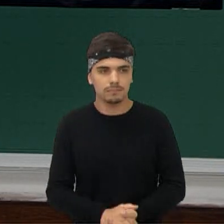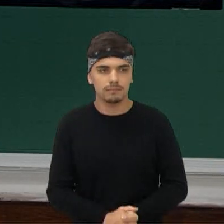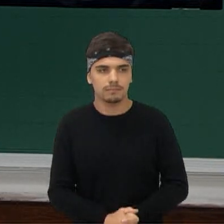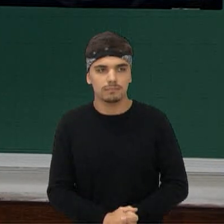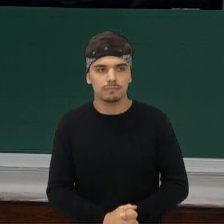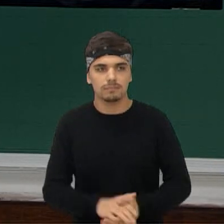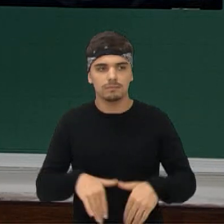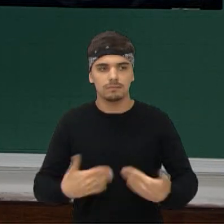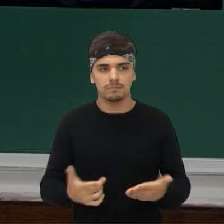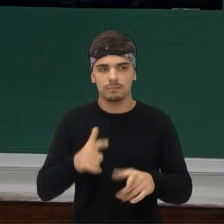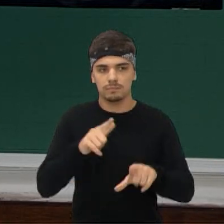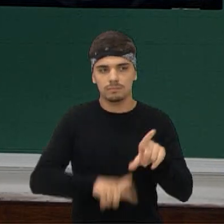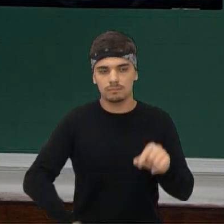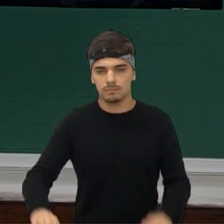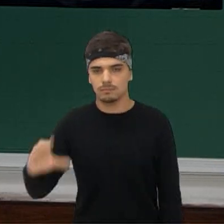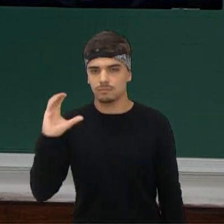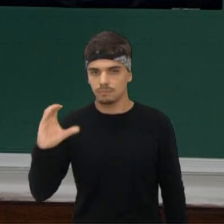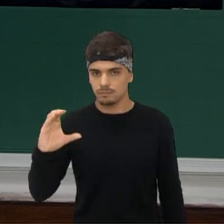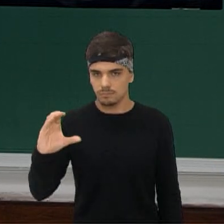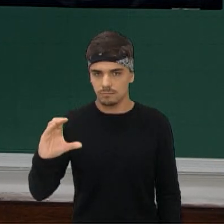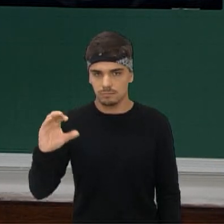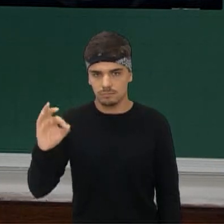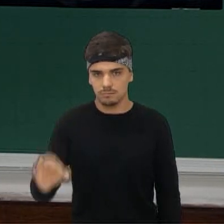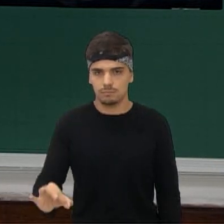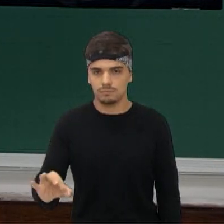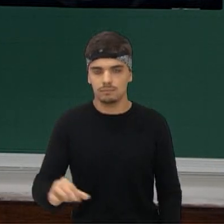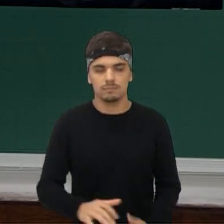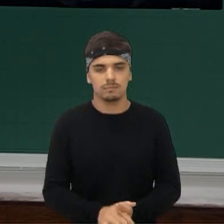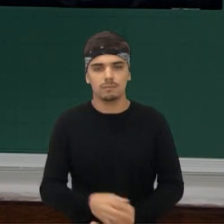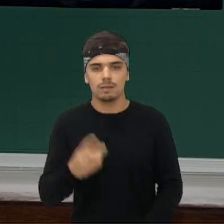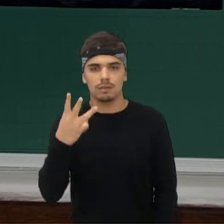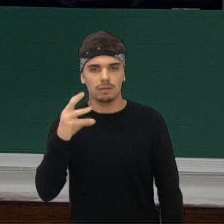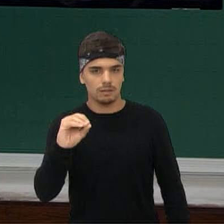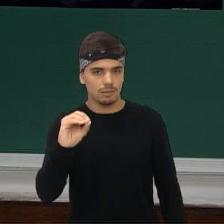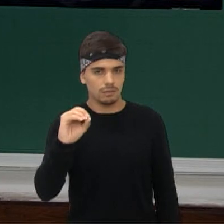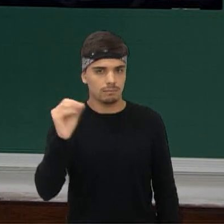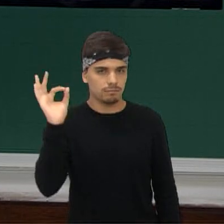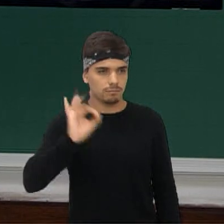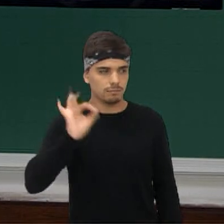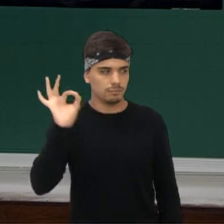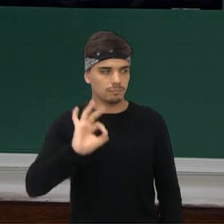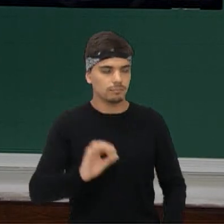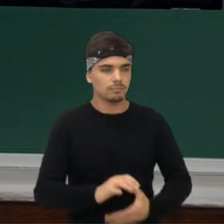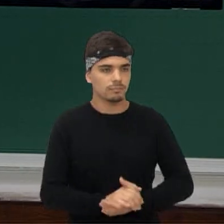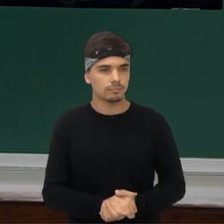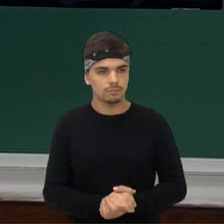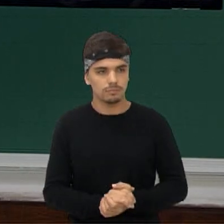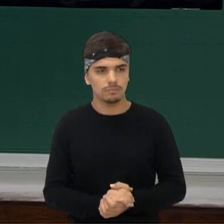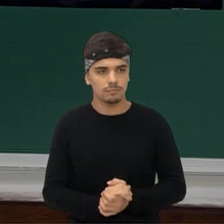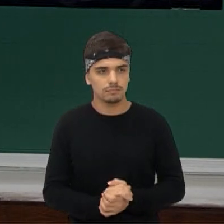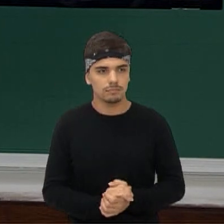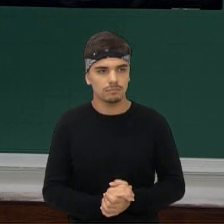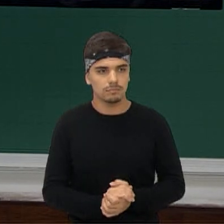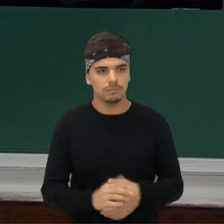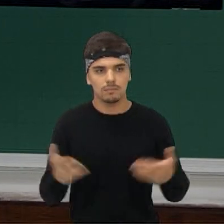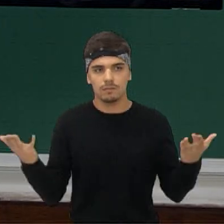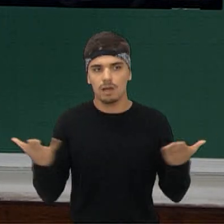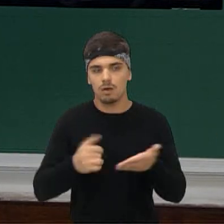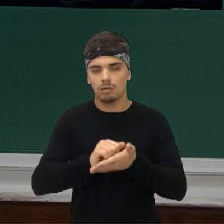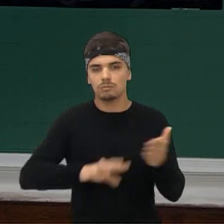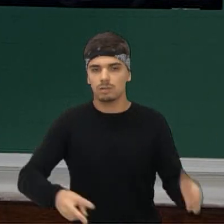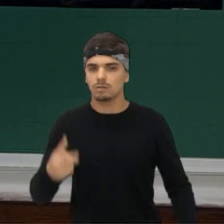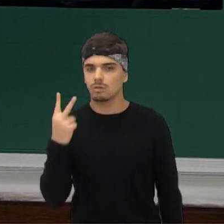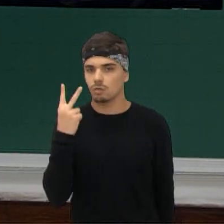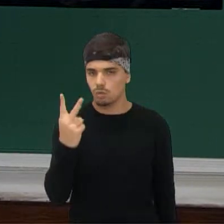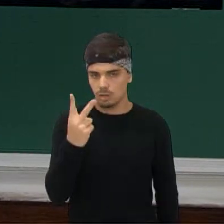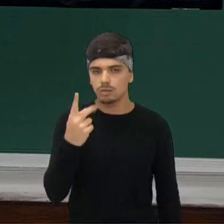a alternativa correta é a letra C, 30%. Agora, no exercício número